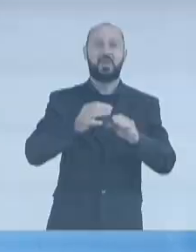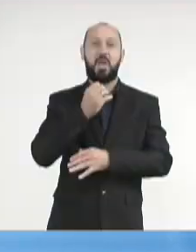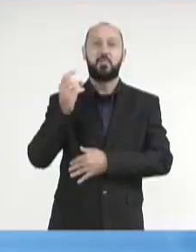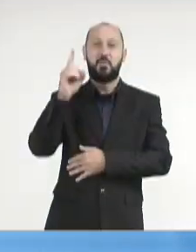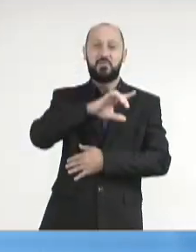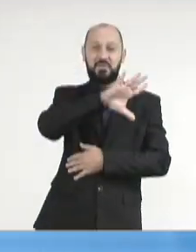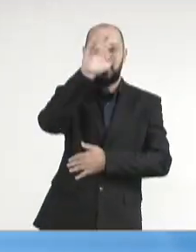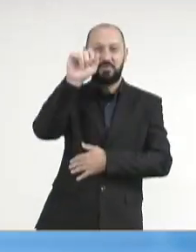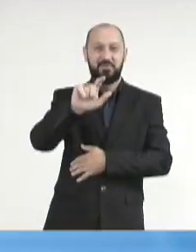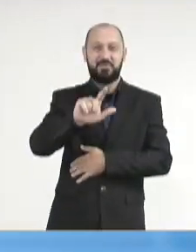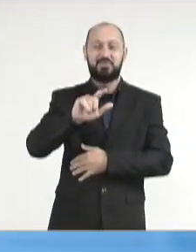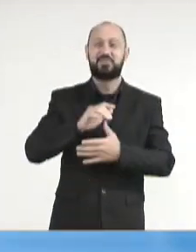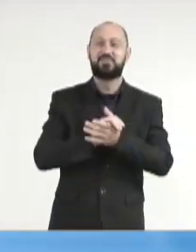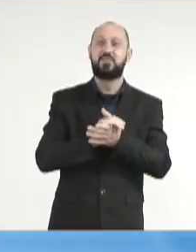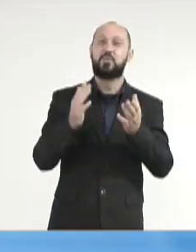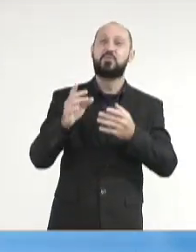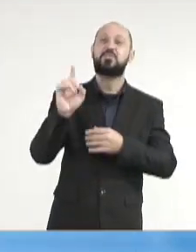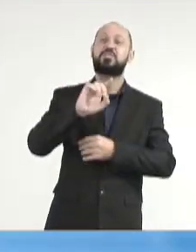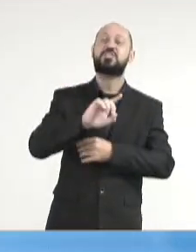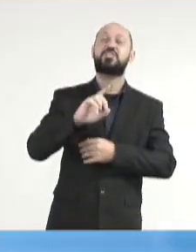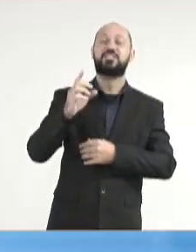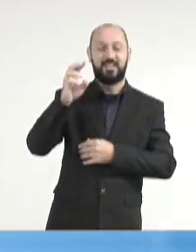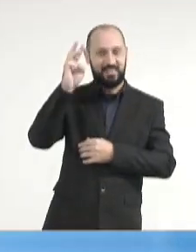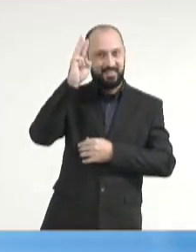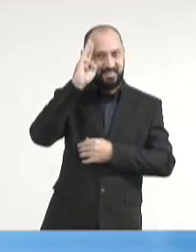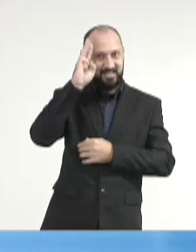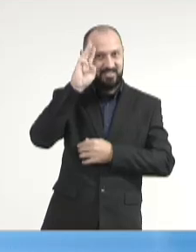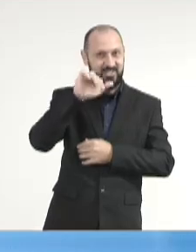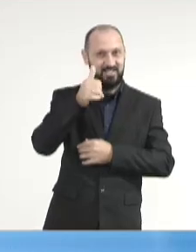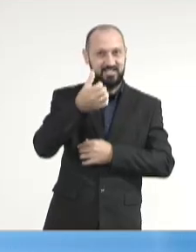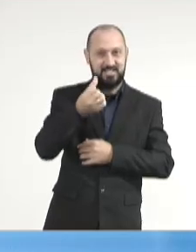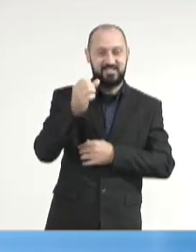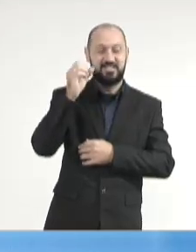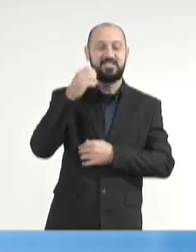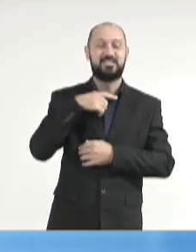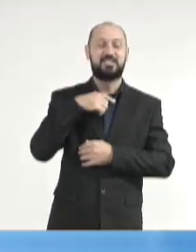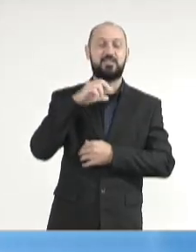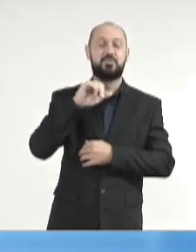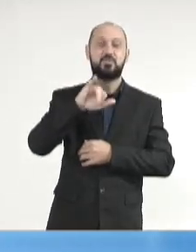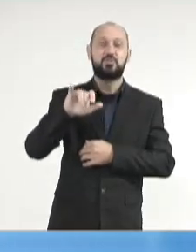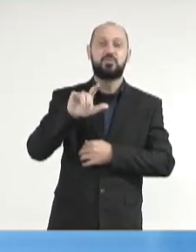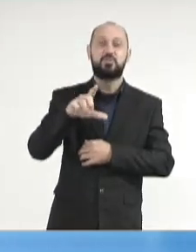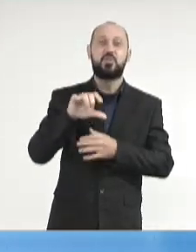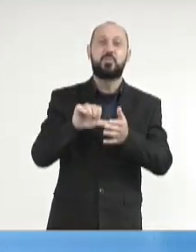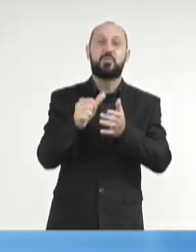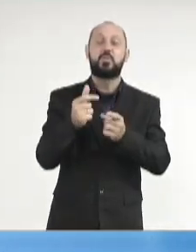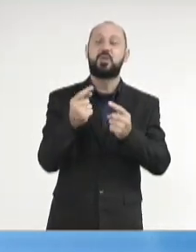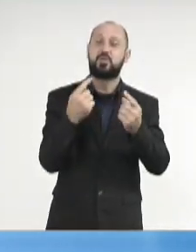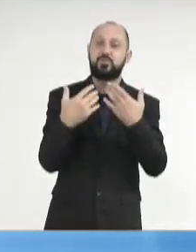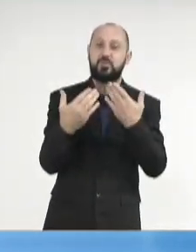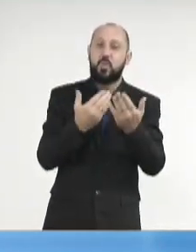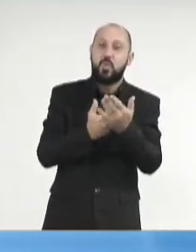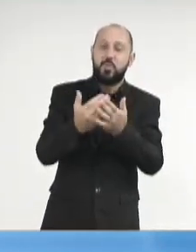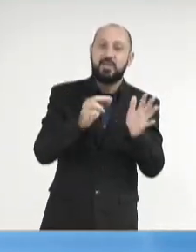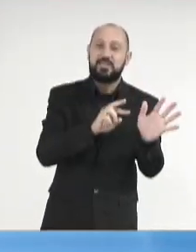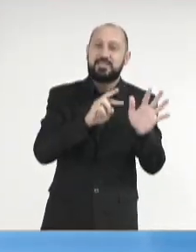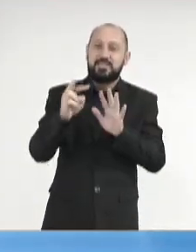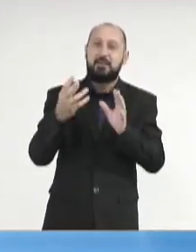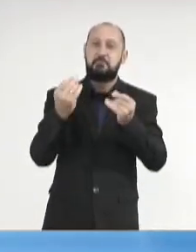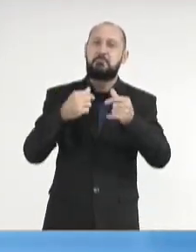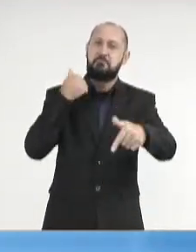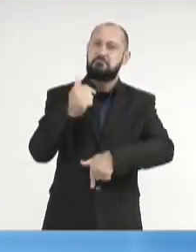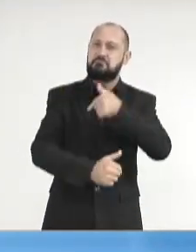Olá, muito bom dia, Mato Grosso do Sul. Hoje, terça-feira, 16 de julho, começa agora o programa Primeira Discussão. Hoje, início de semana e de